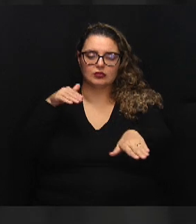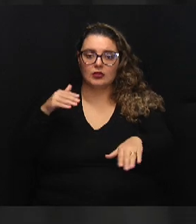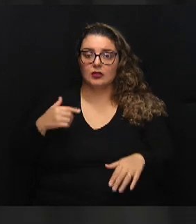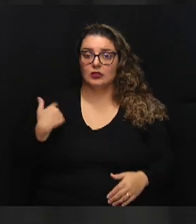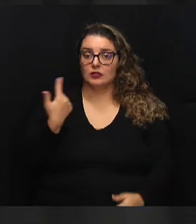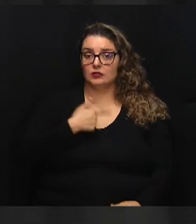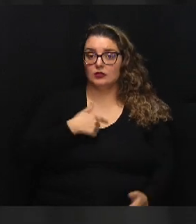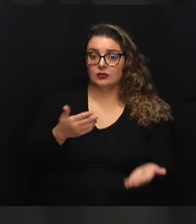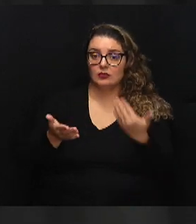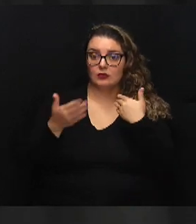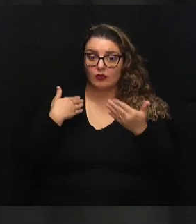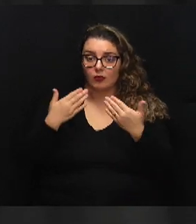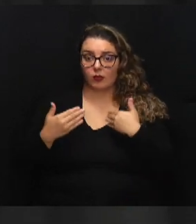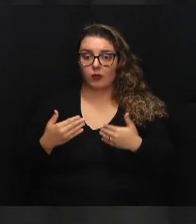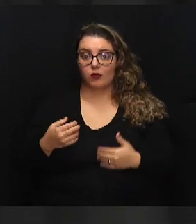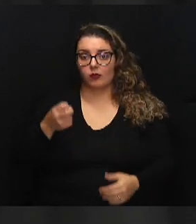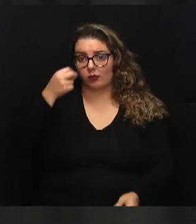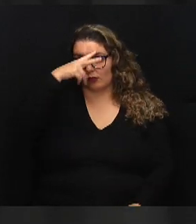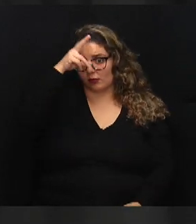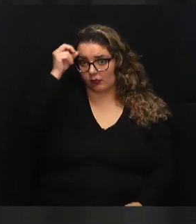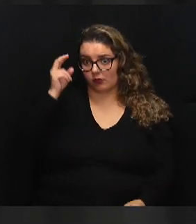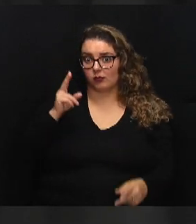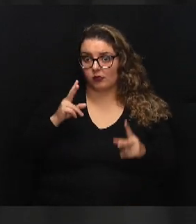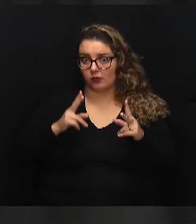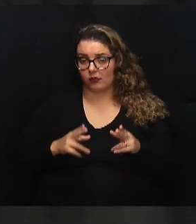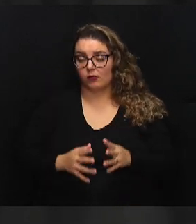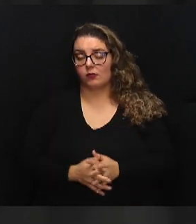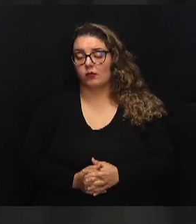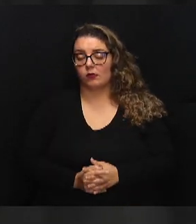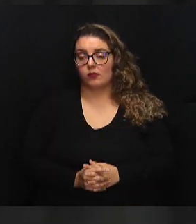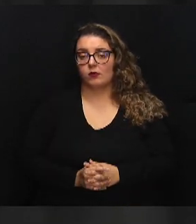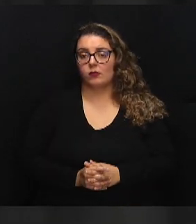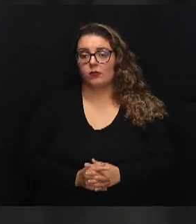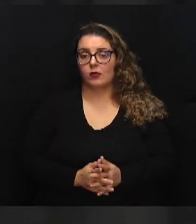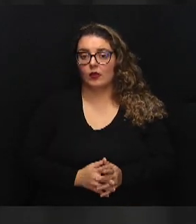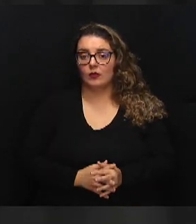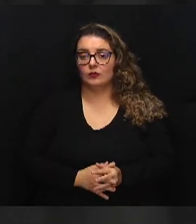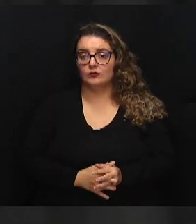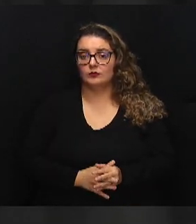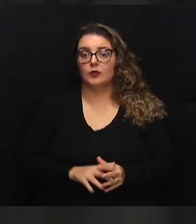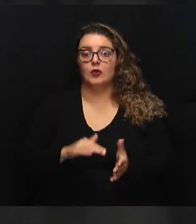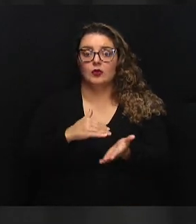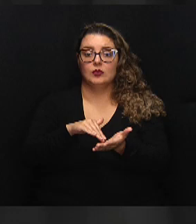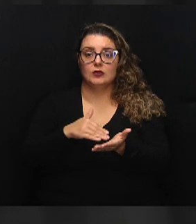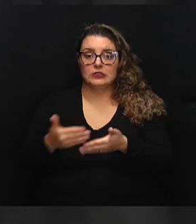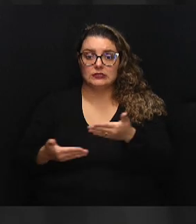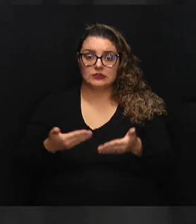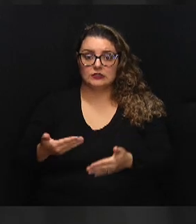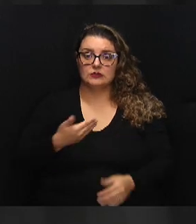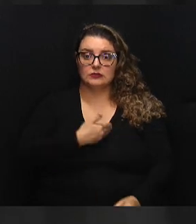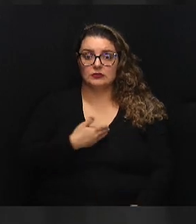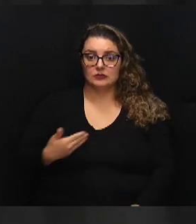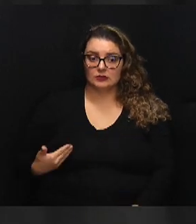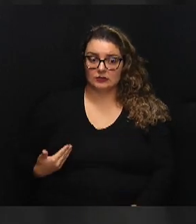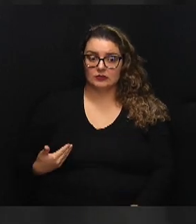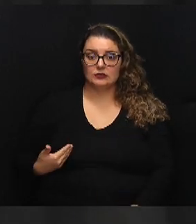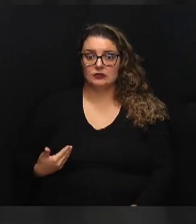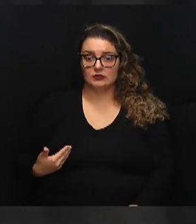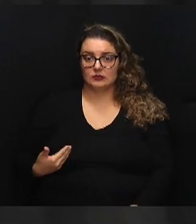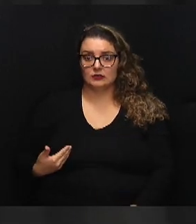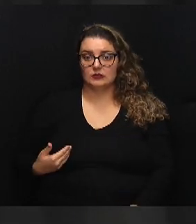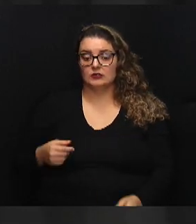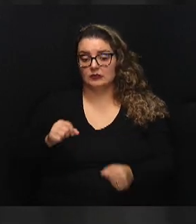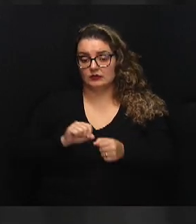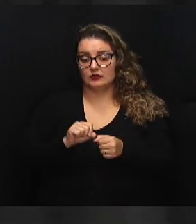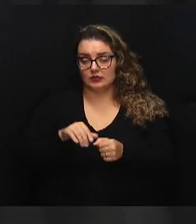conversamos, tanto com o prefeito, como também com o secretário de Serviço Público, que é mais, quem faz